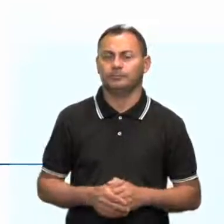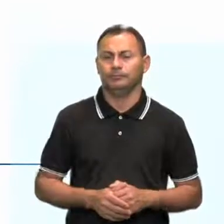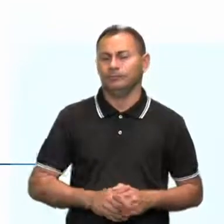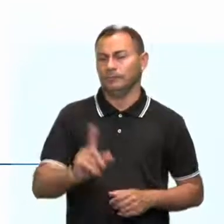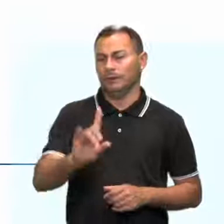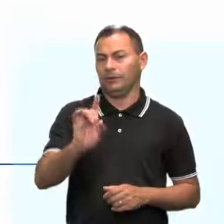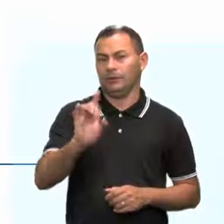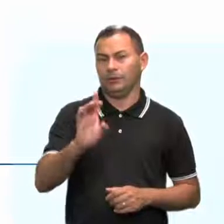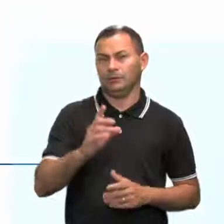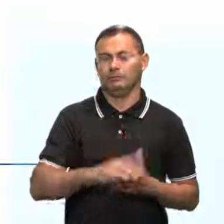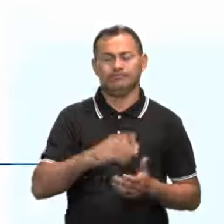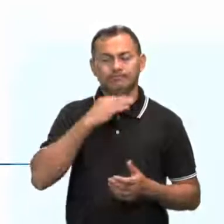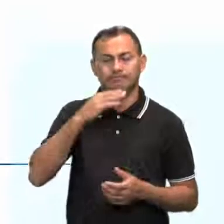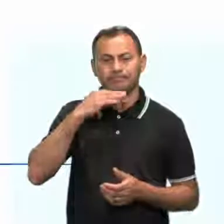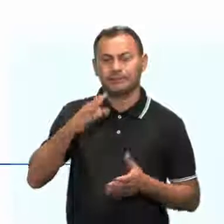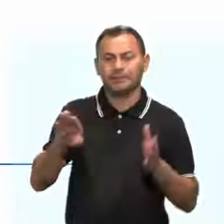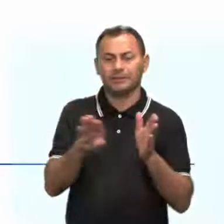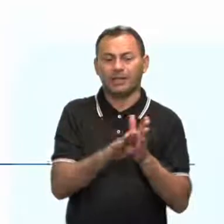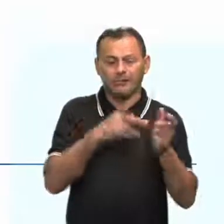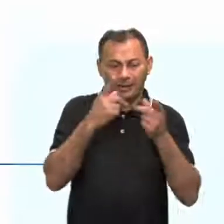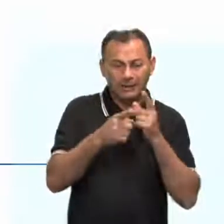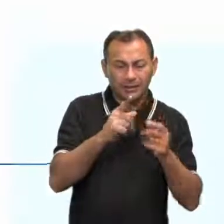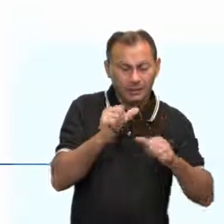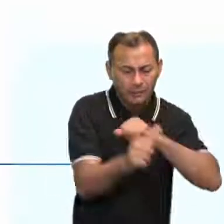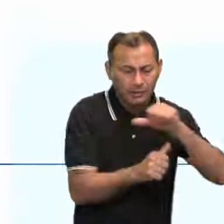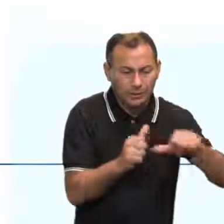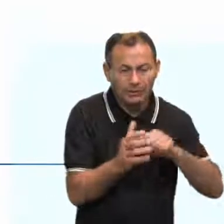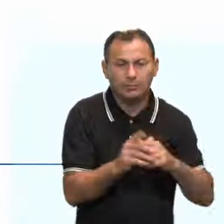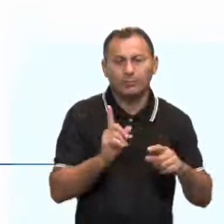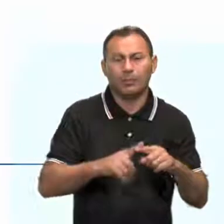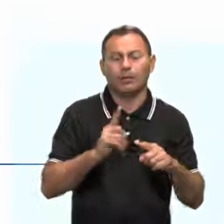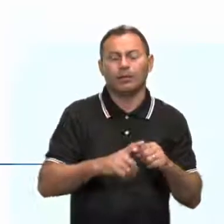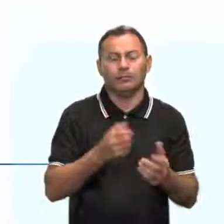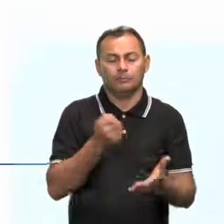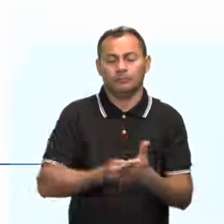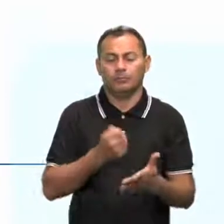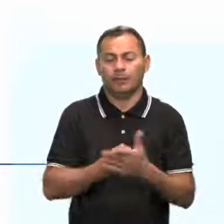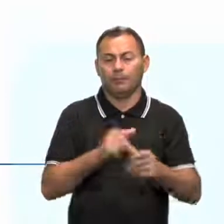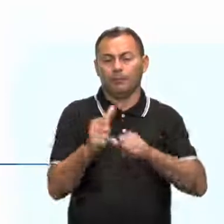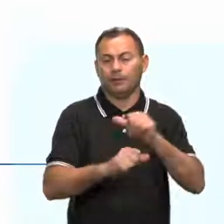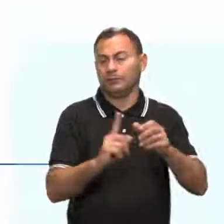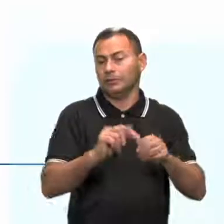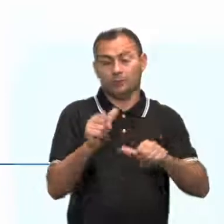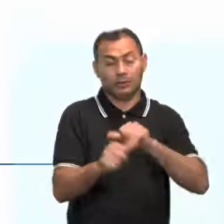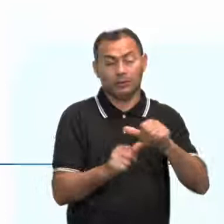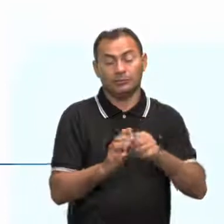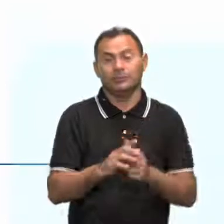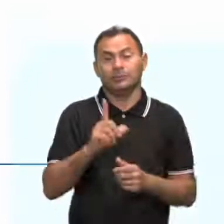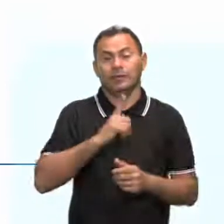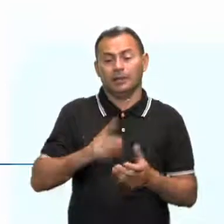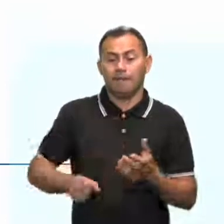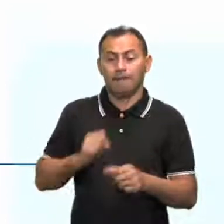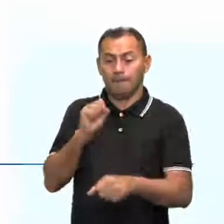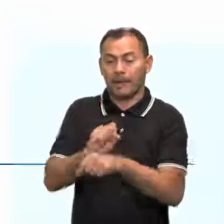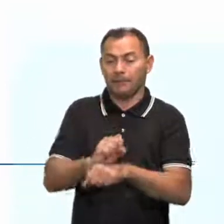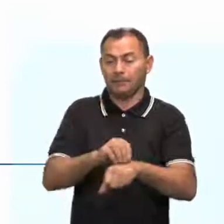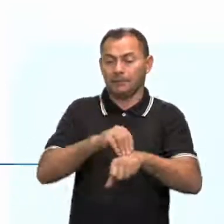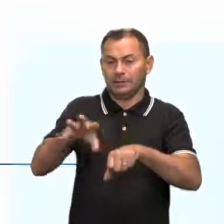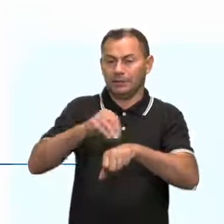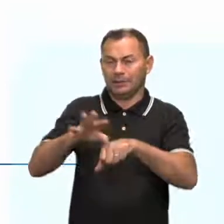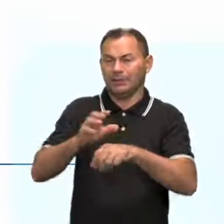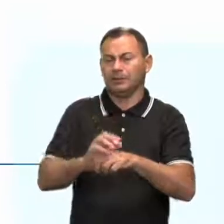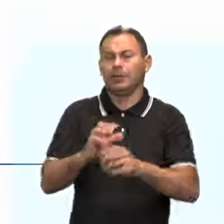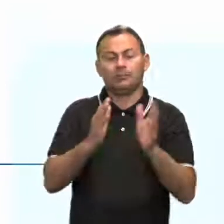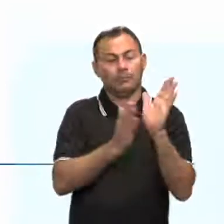Não somente, não adianta você chegar para ele e falar, você tem que mudar porque você é obrigado a mudar. Se você não mudar, você vai ter que parar de transmitir. Não, você